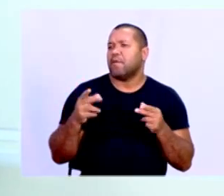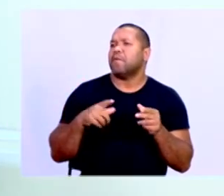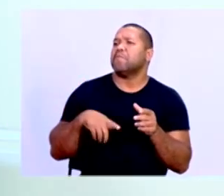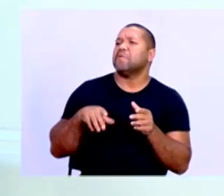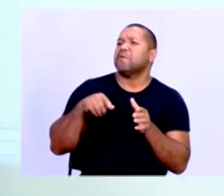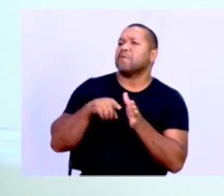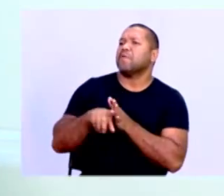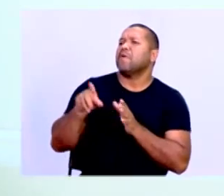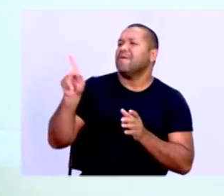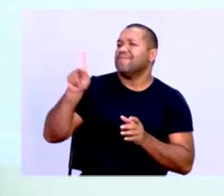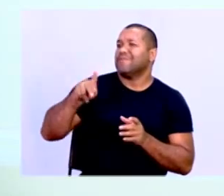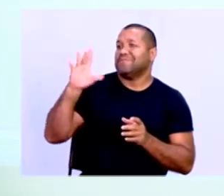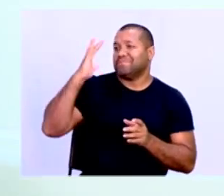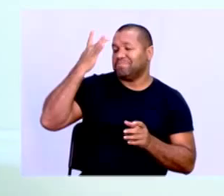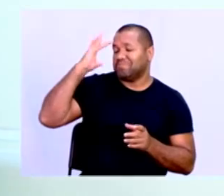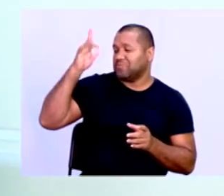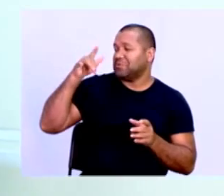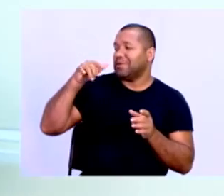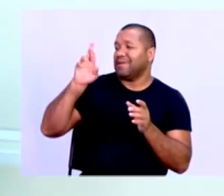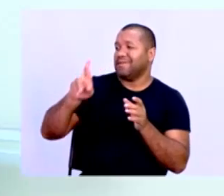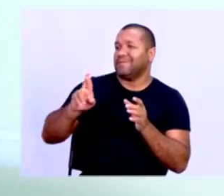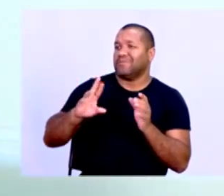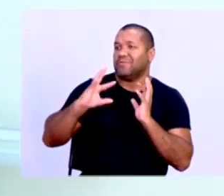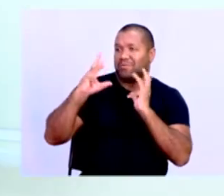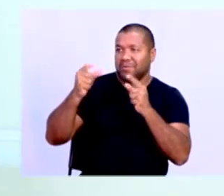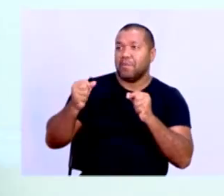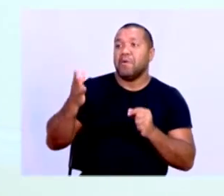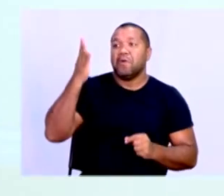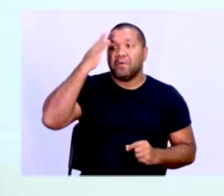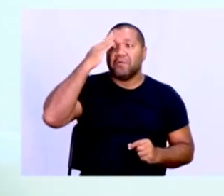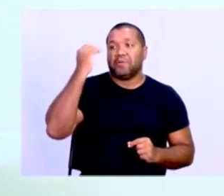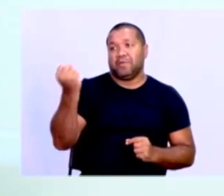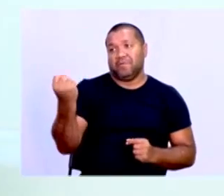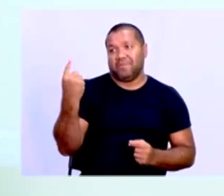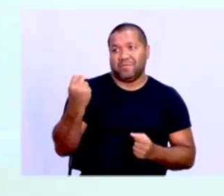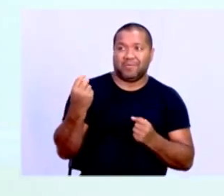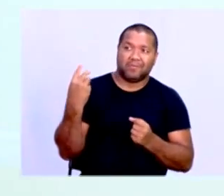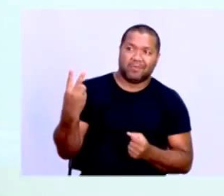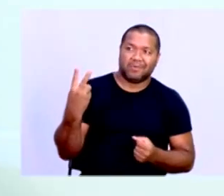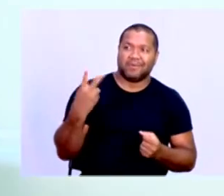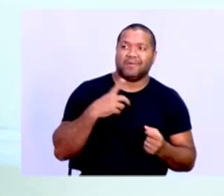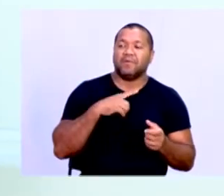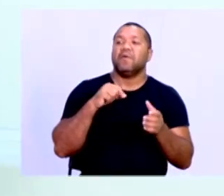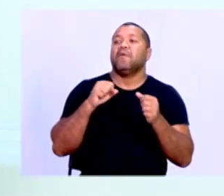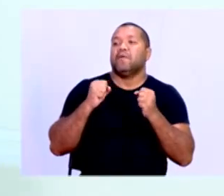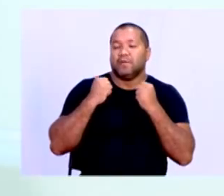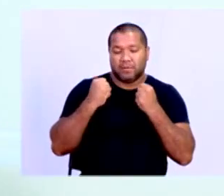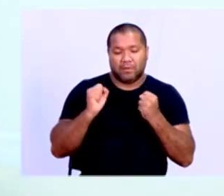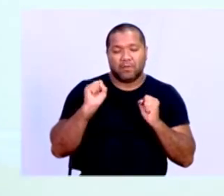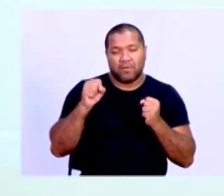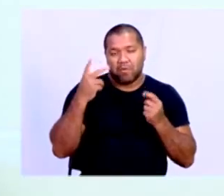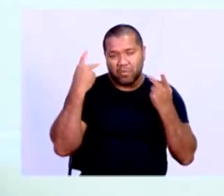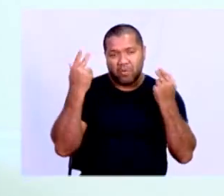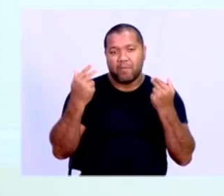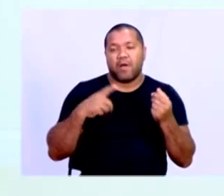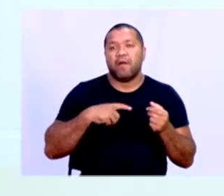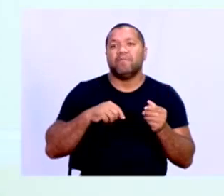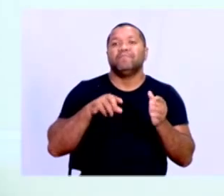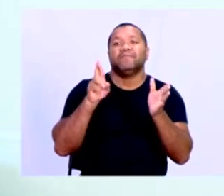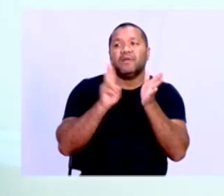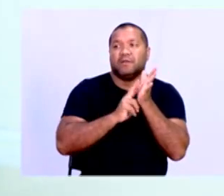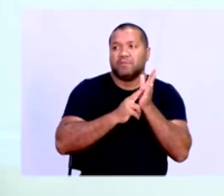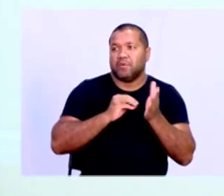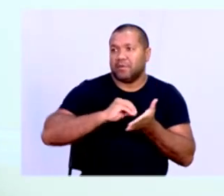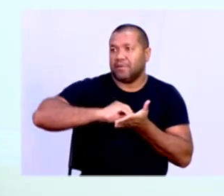eu não sei todas as questões, eu só sei 1 ou 2 questões. Mandem, mesmo que você ache que está errado, não tem